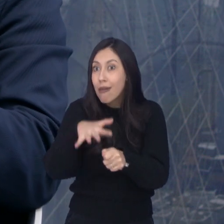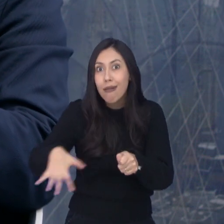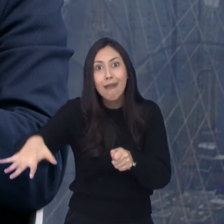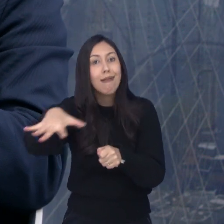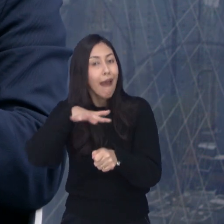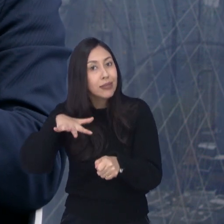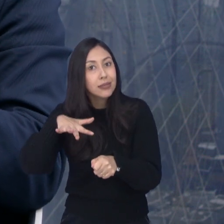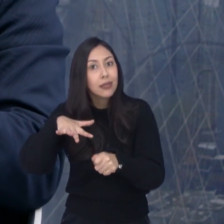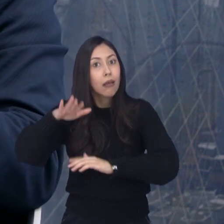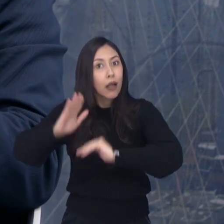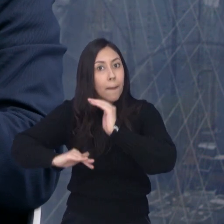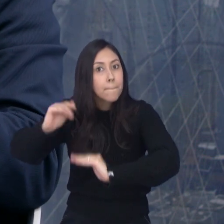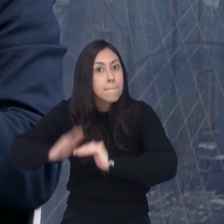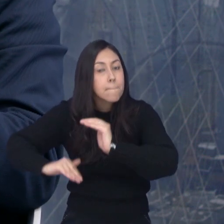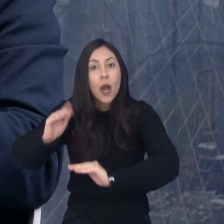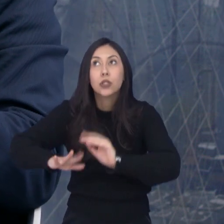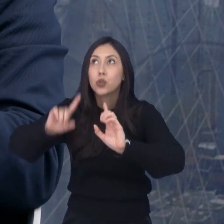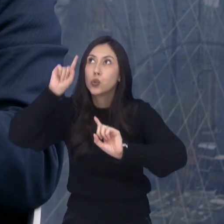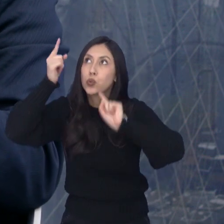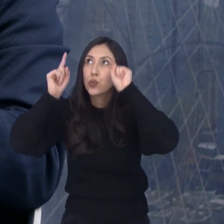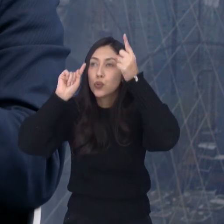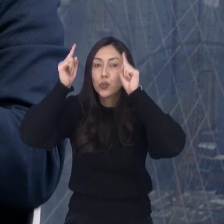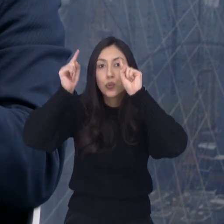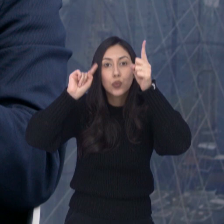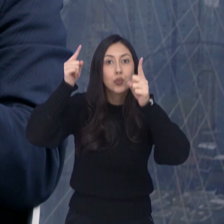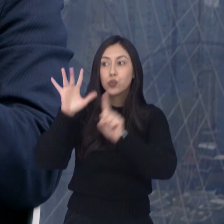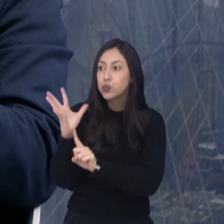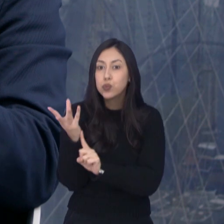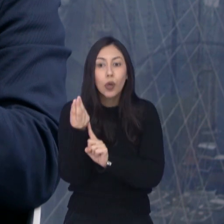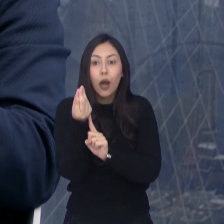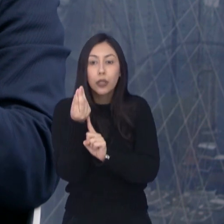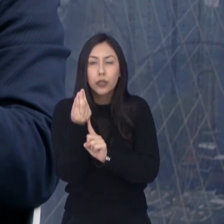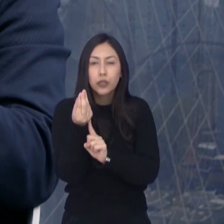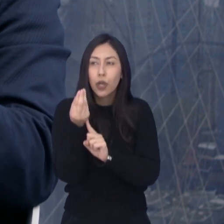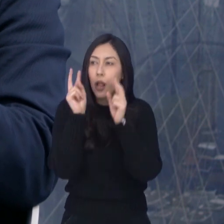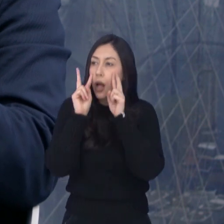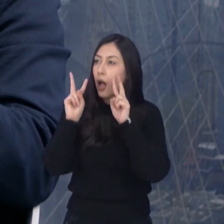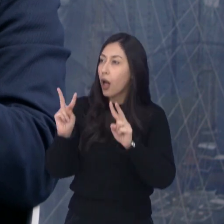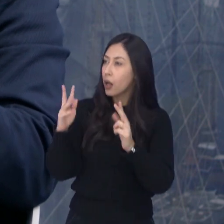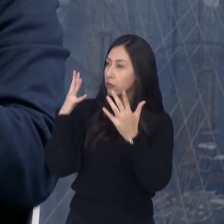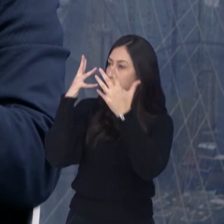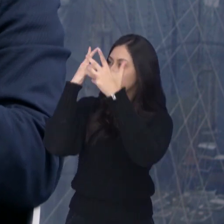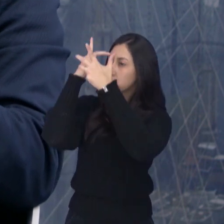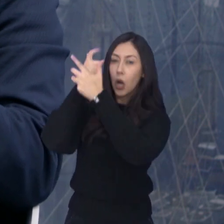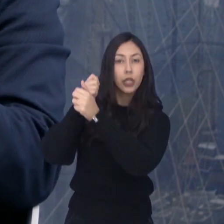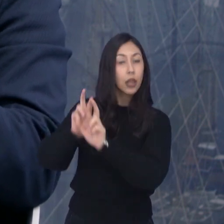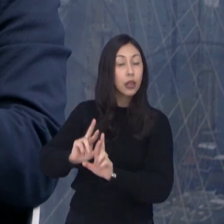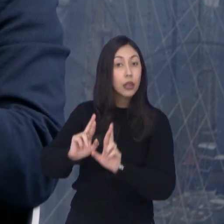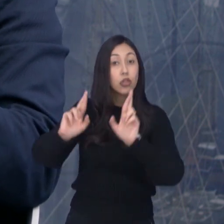coisa dentro desse ramo que envolve criatividade, arte, um olhar para o belo, que rompe com a